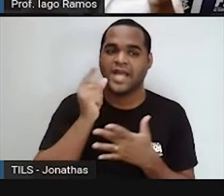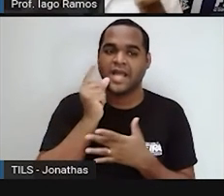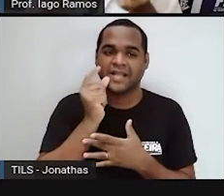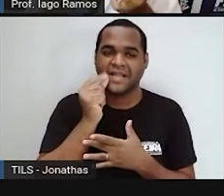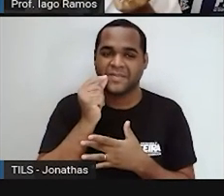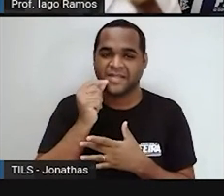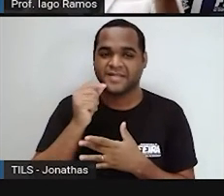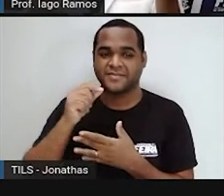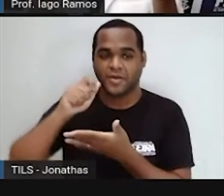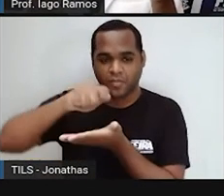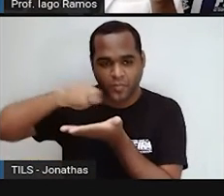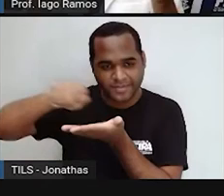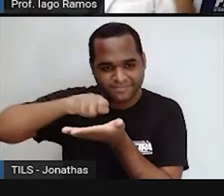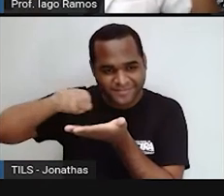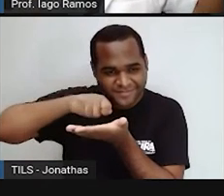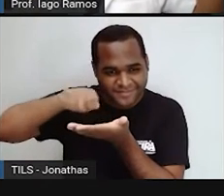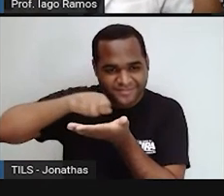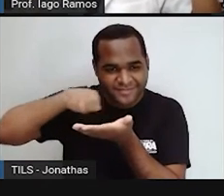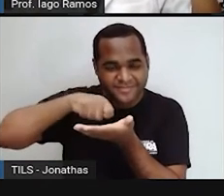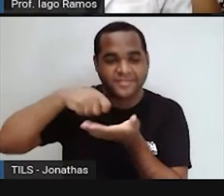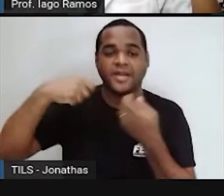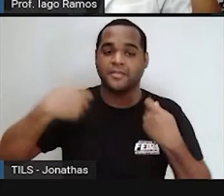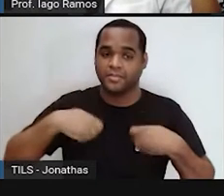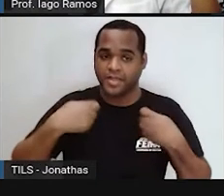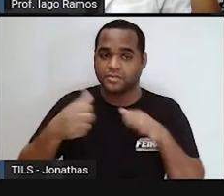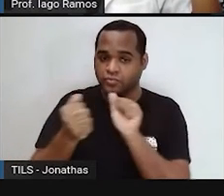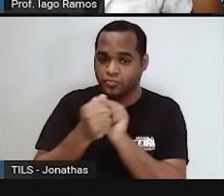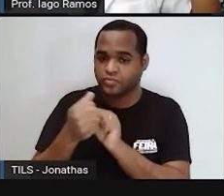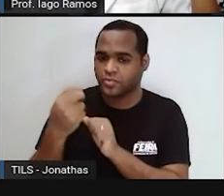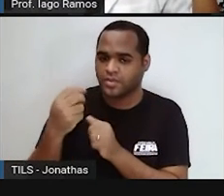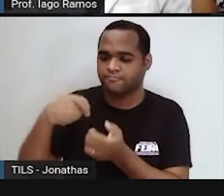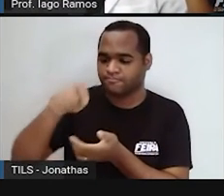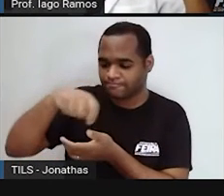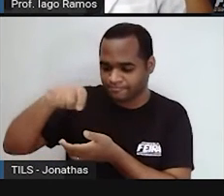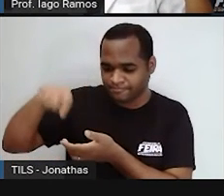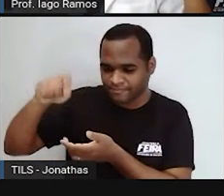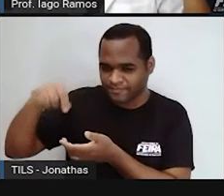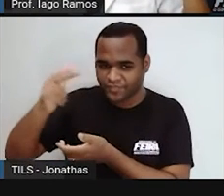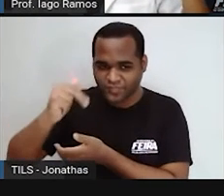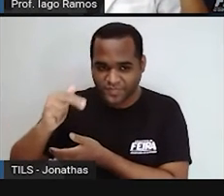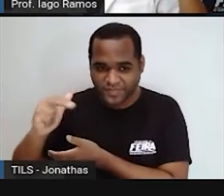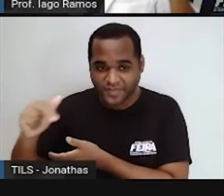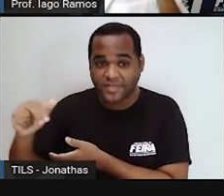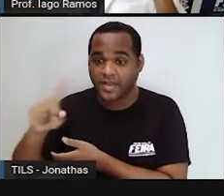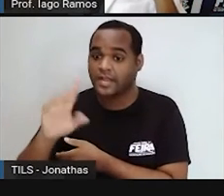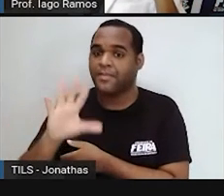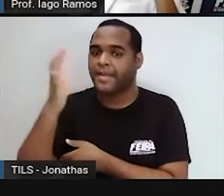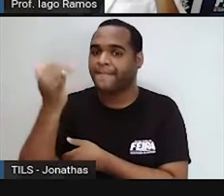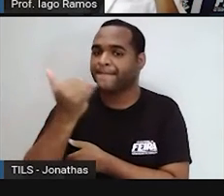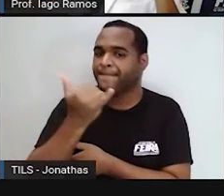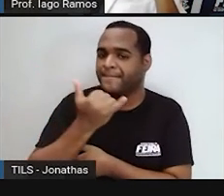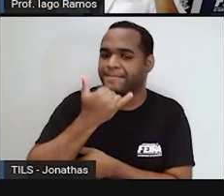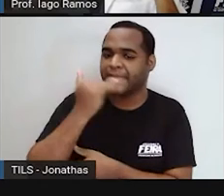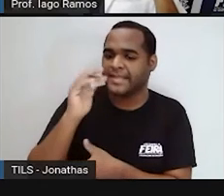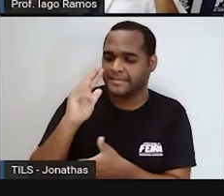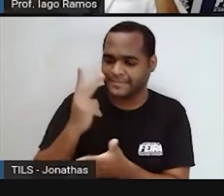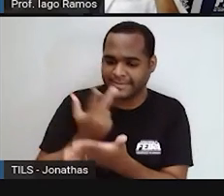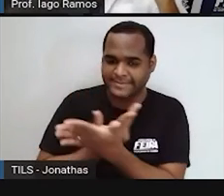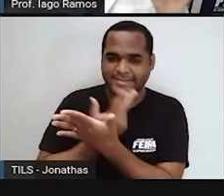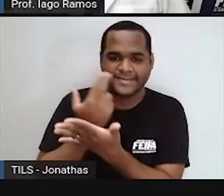separaram esses lápis e a borracha né que a gente vai precisar desenhar e nesse desenho vai que a gente R ó